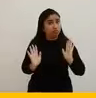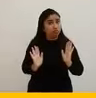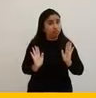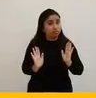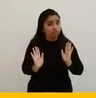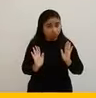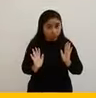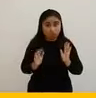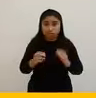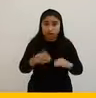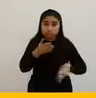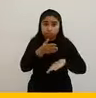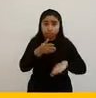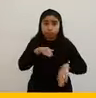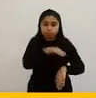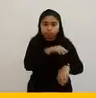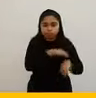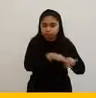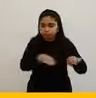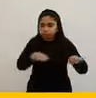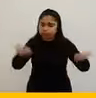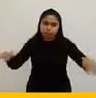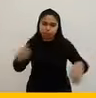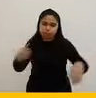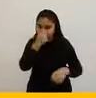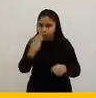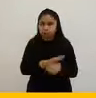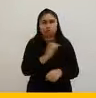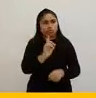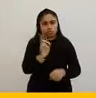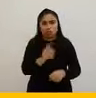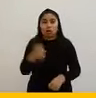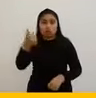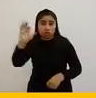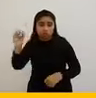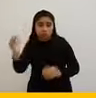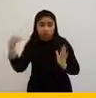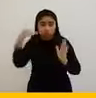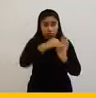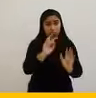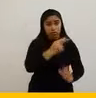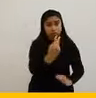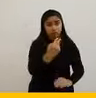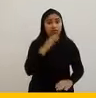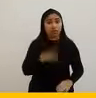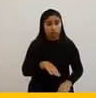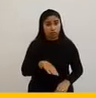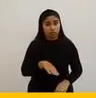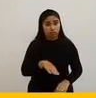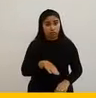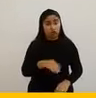Então, repetindo, o horário de funcionamento das 10 às 14, 4 horas por